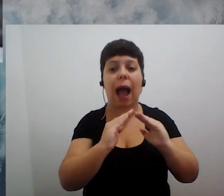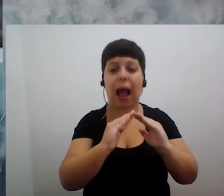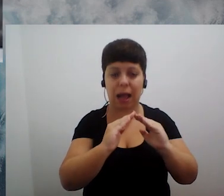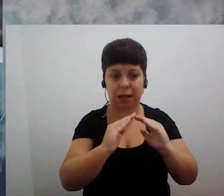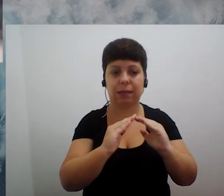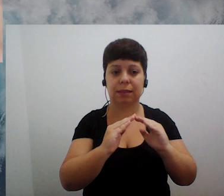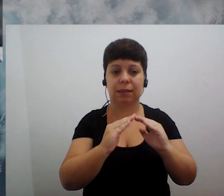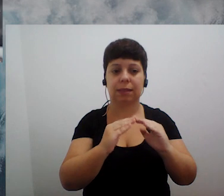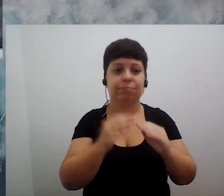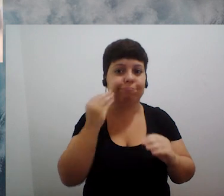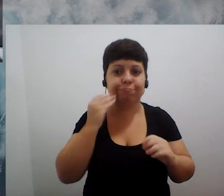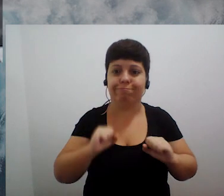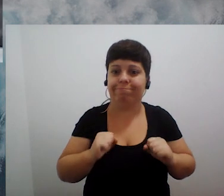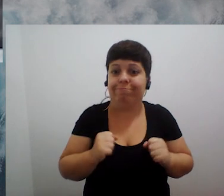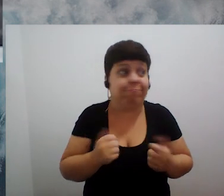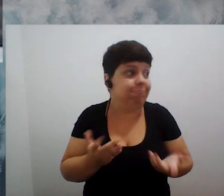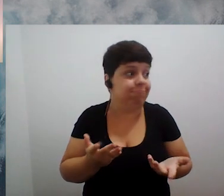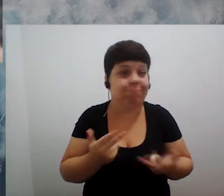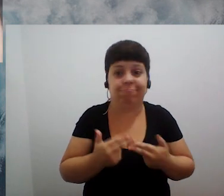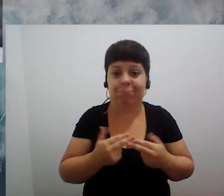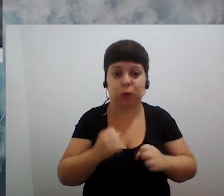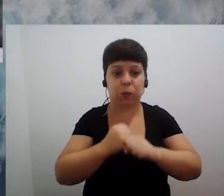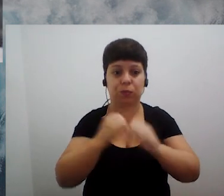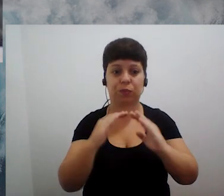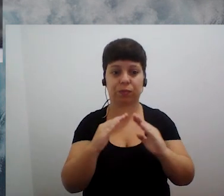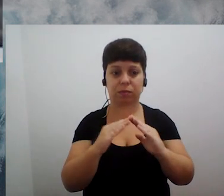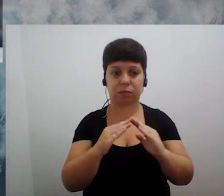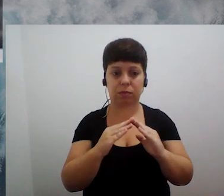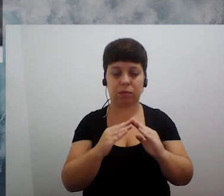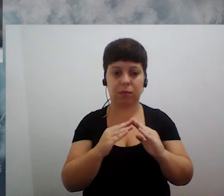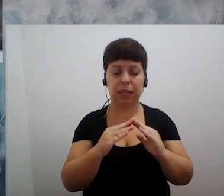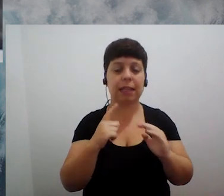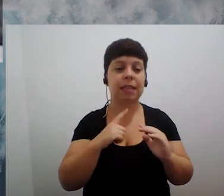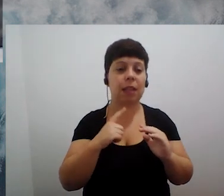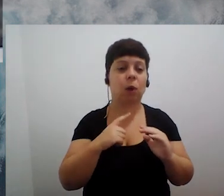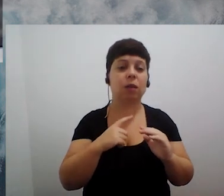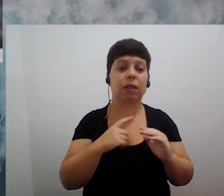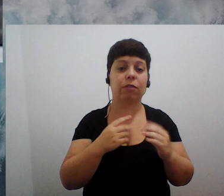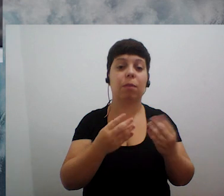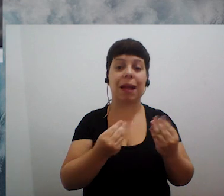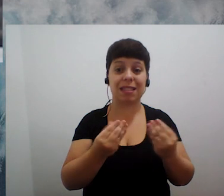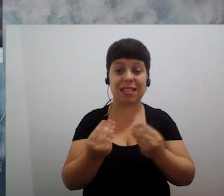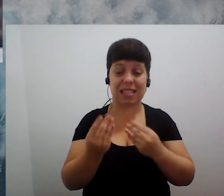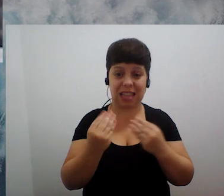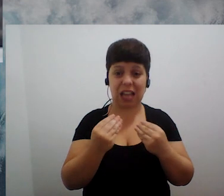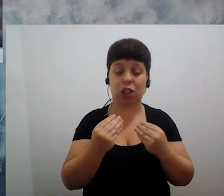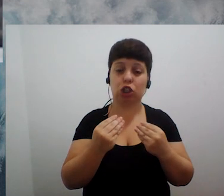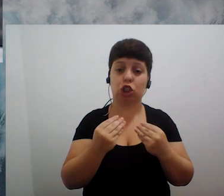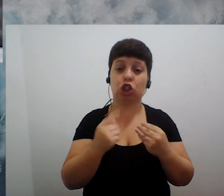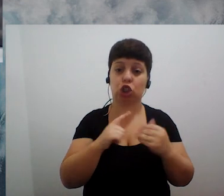de casas, né? Dessa questão de ter onde morar, de ter que construir as nossas moradias, a gente teve que aterrar grande